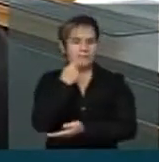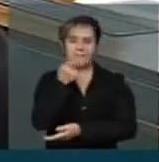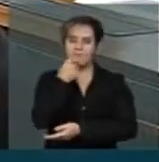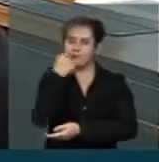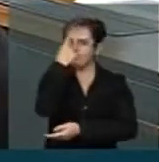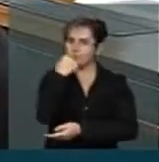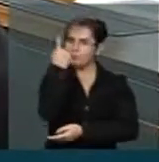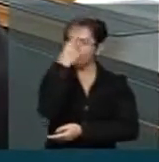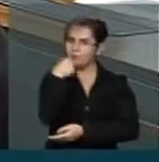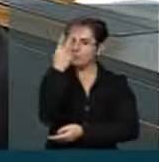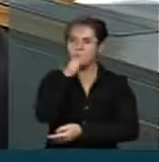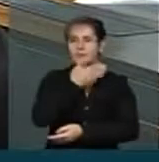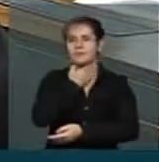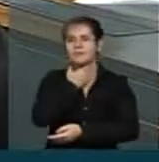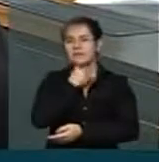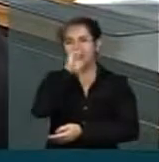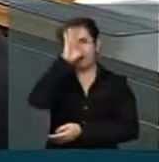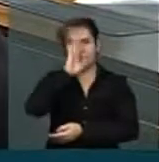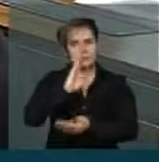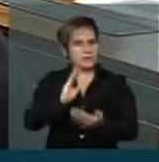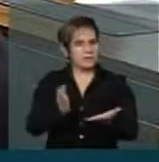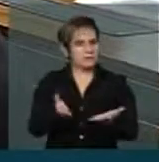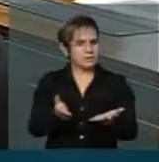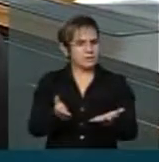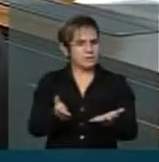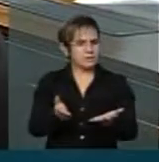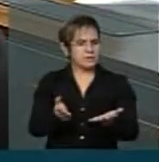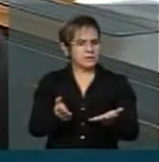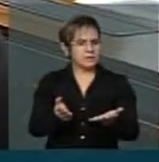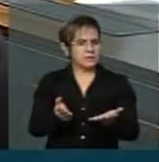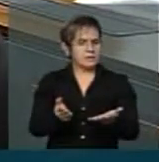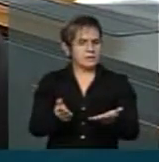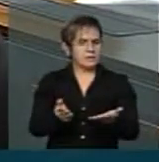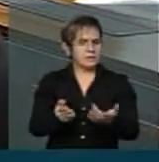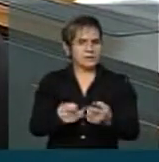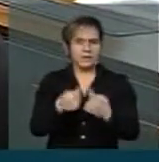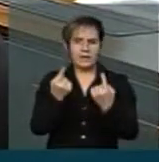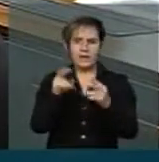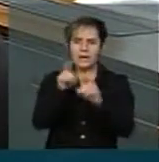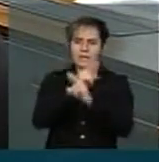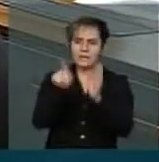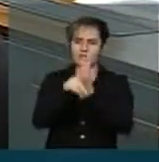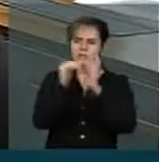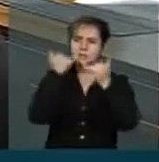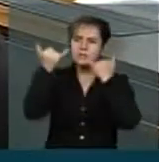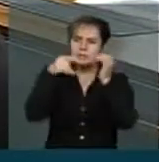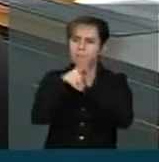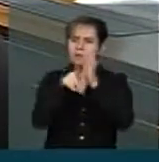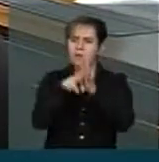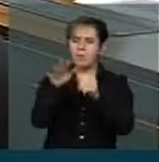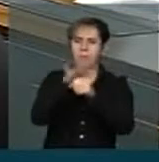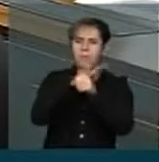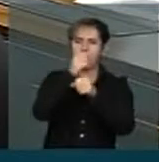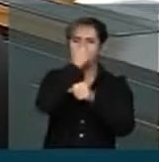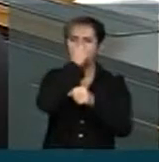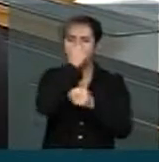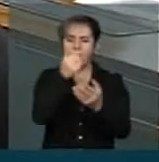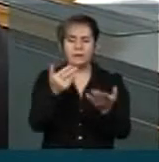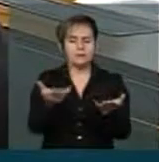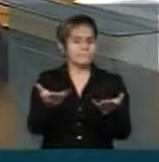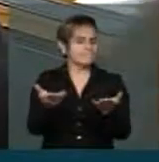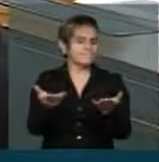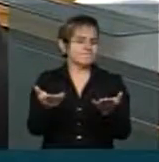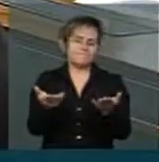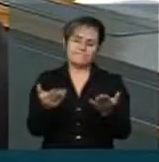2, 3 horas batendo papo para impactar a rede sem custo. Sem custo. O problema é esse. É que isso acaba